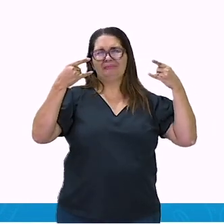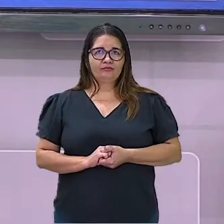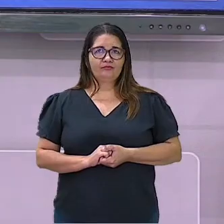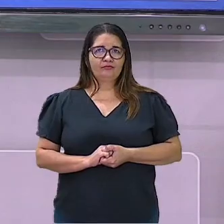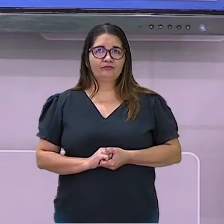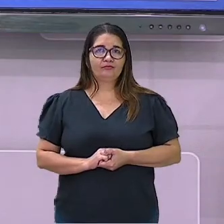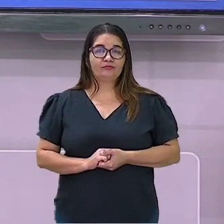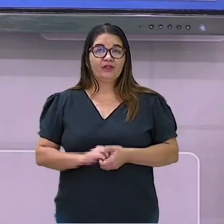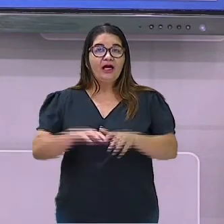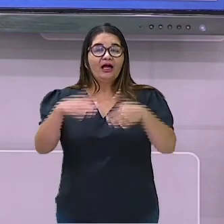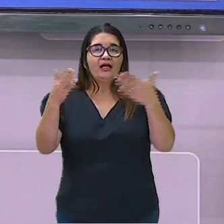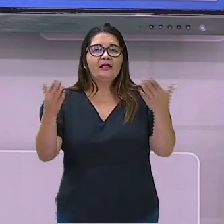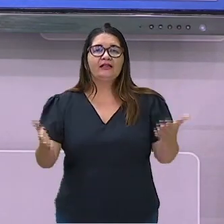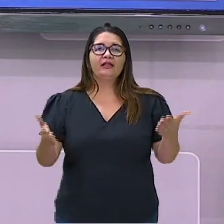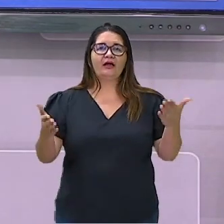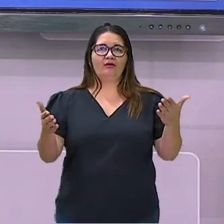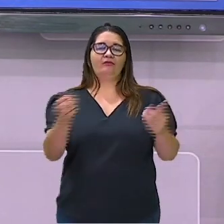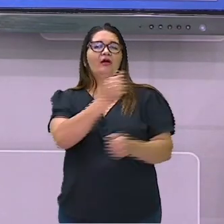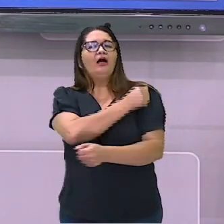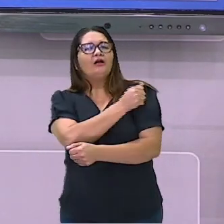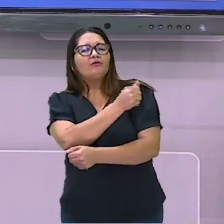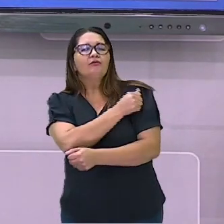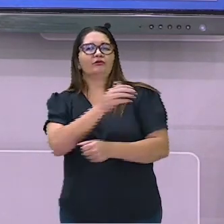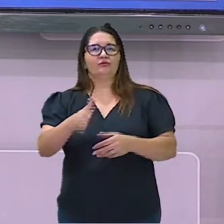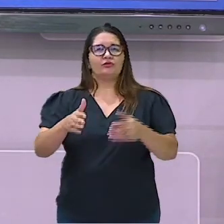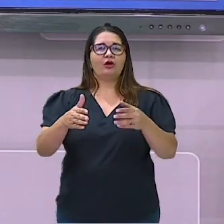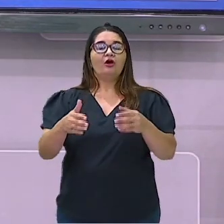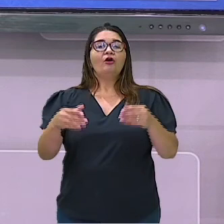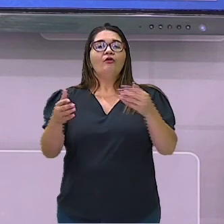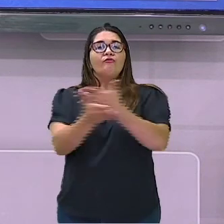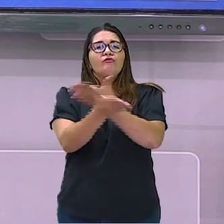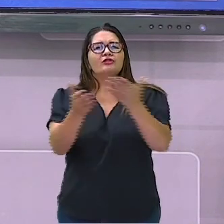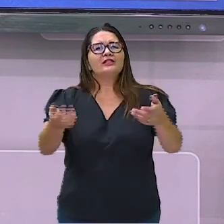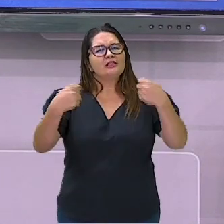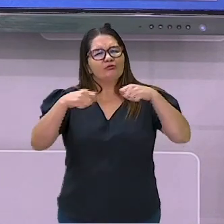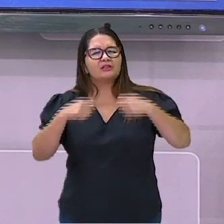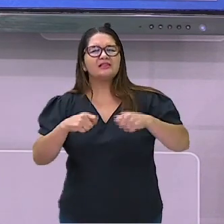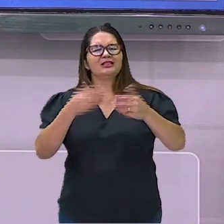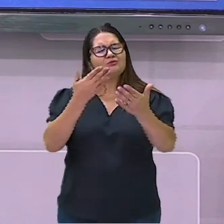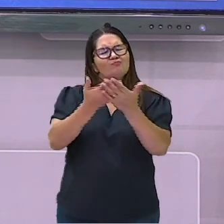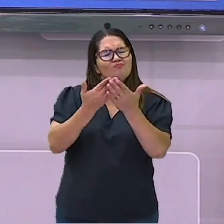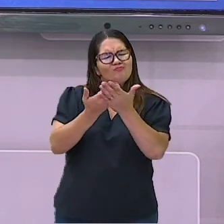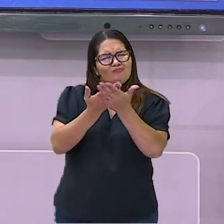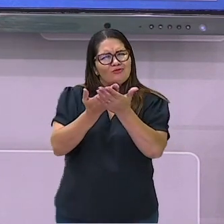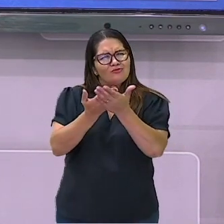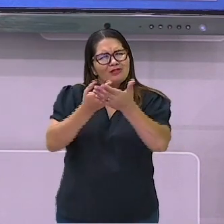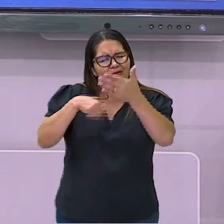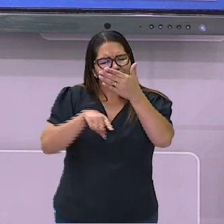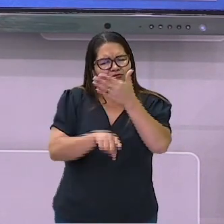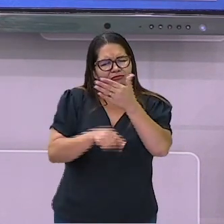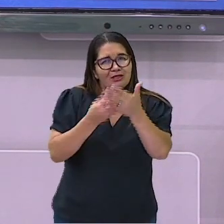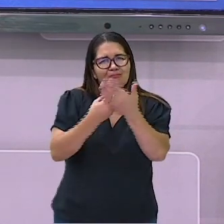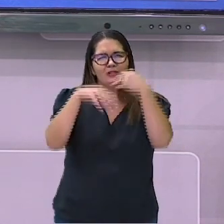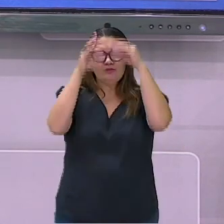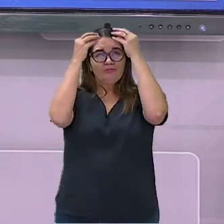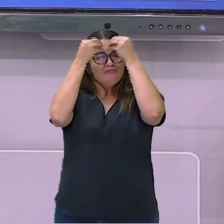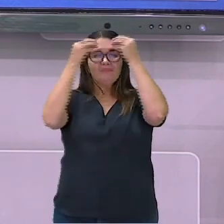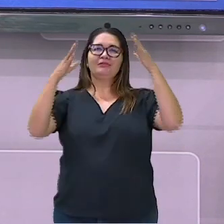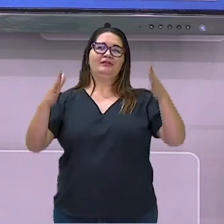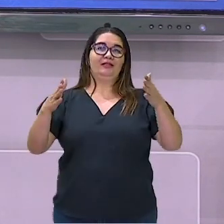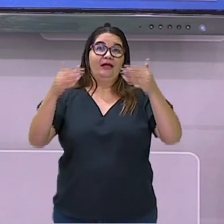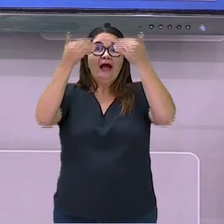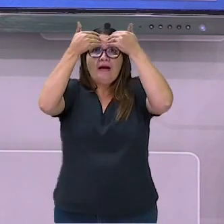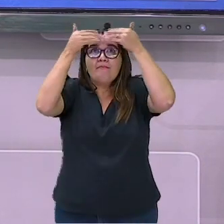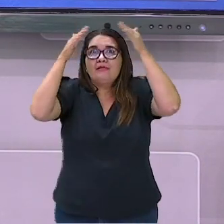corruptores. Então, estudantes, quanto mais estudarmos, menos choraremos.